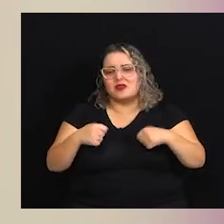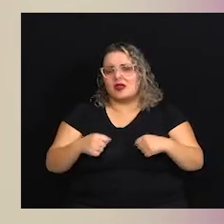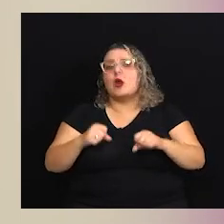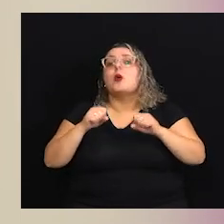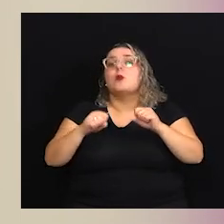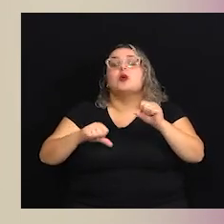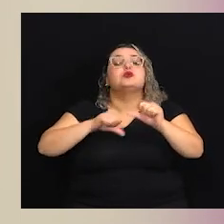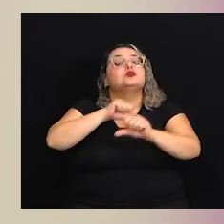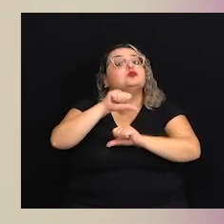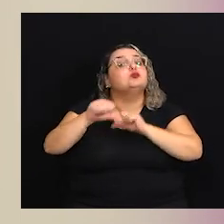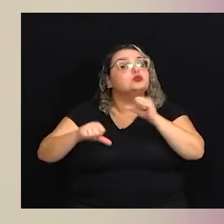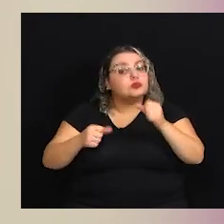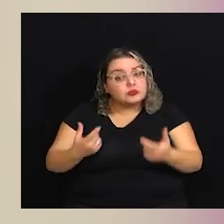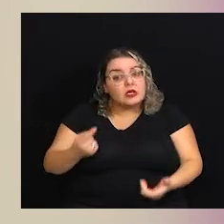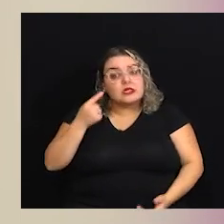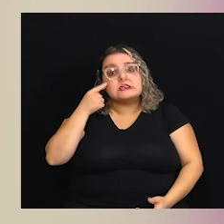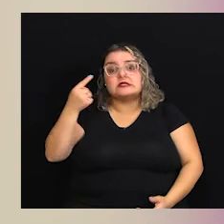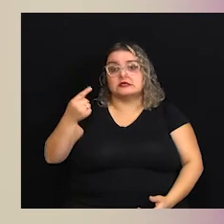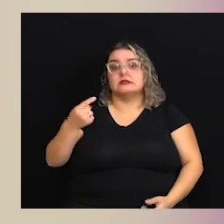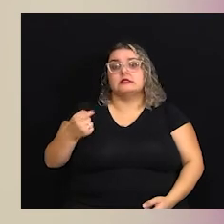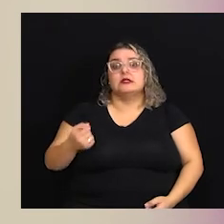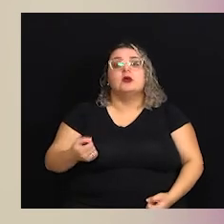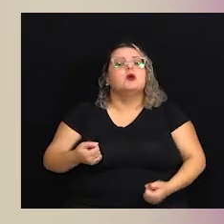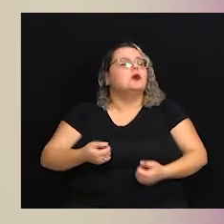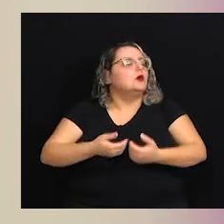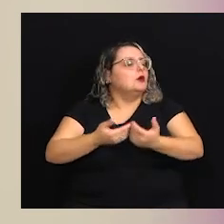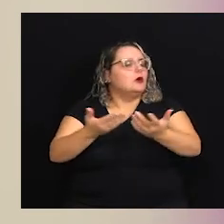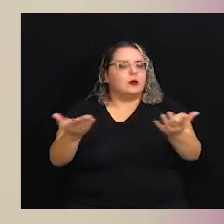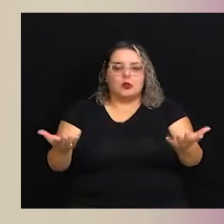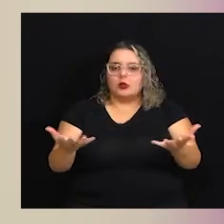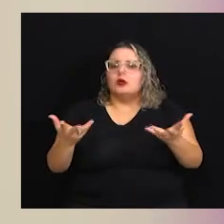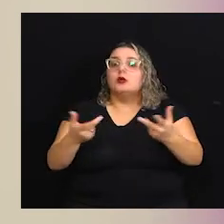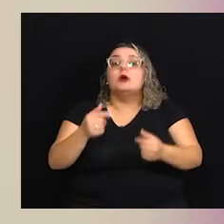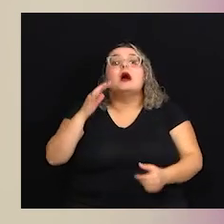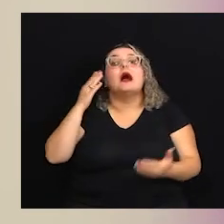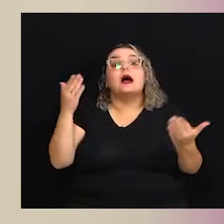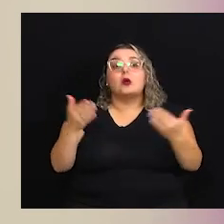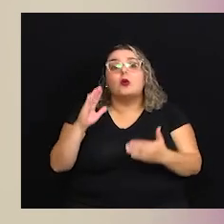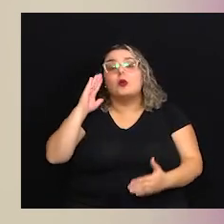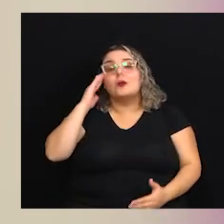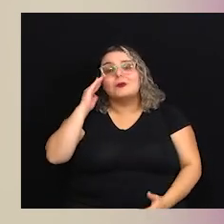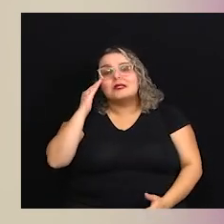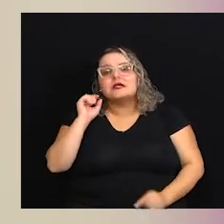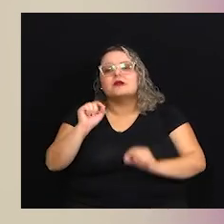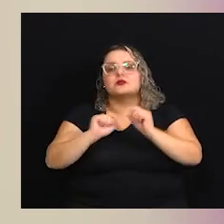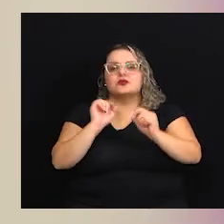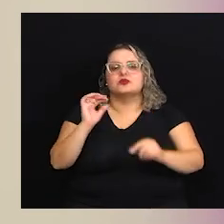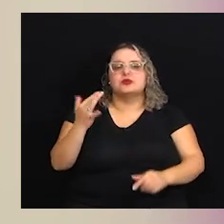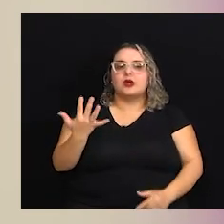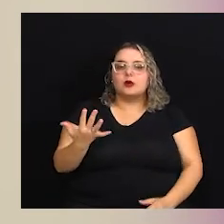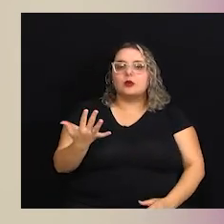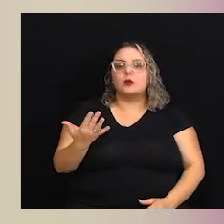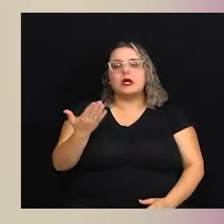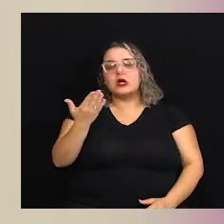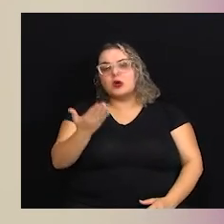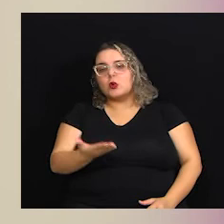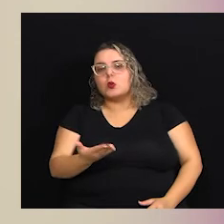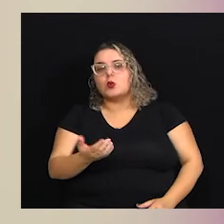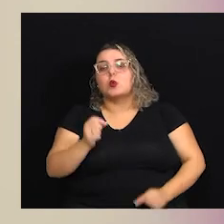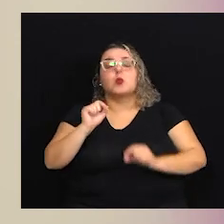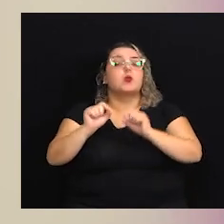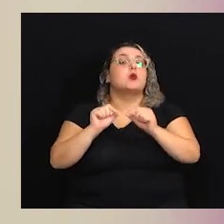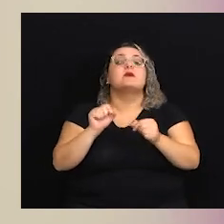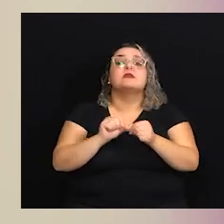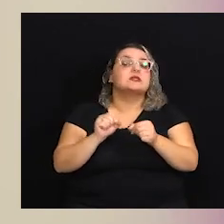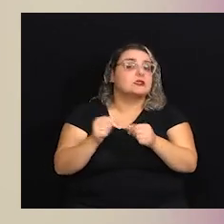não tem, você pode virar esse jogo. As cartas estão aí colocadas, porque agora você entende o que está acontecendo com